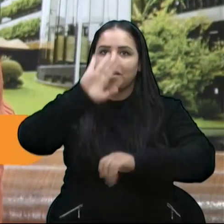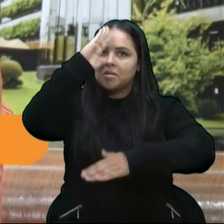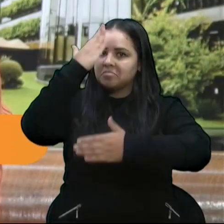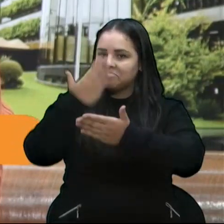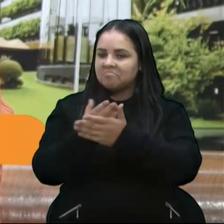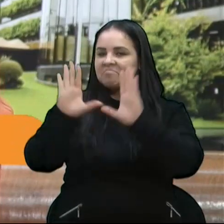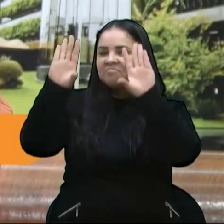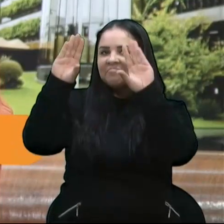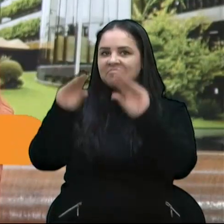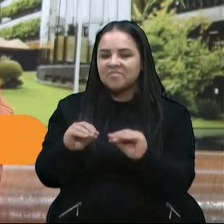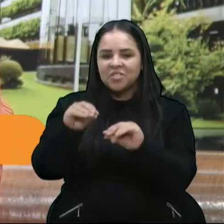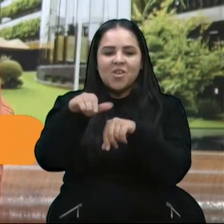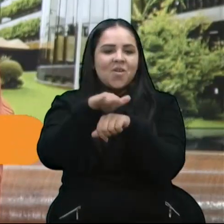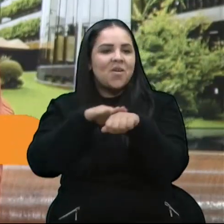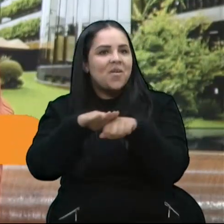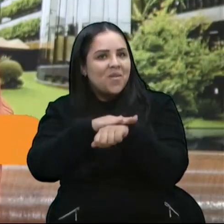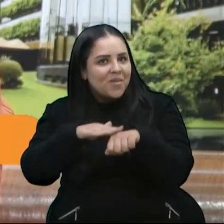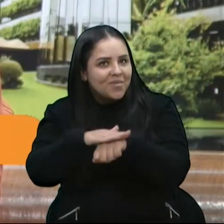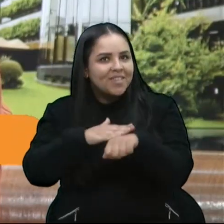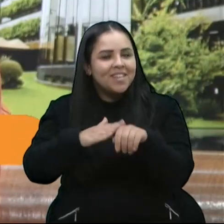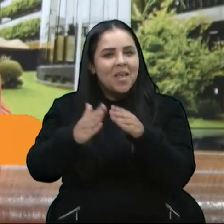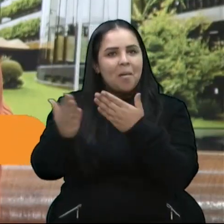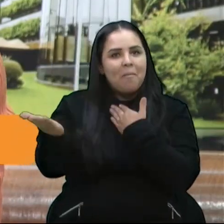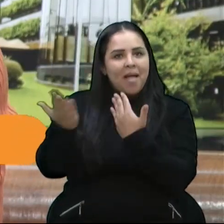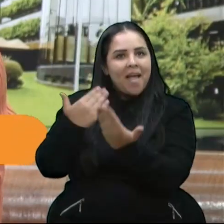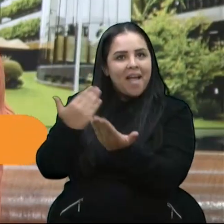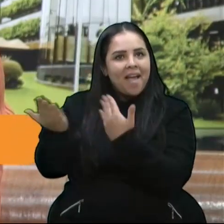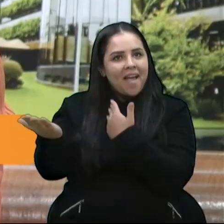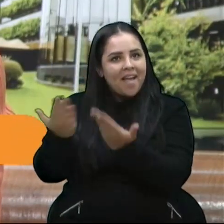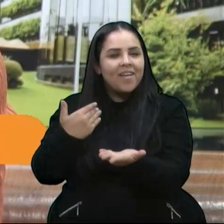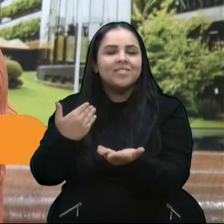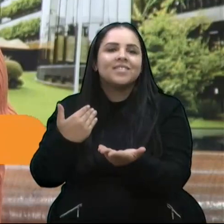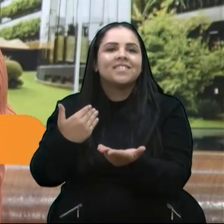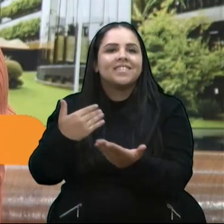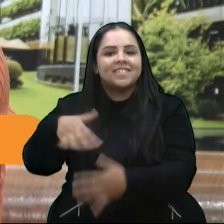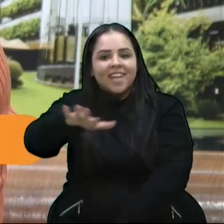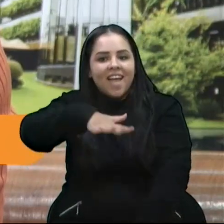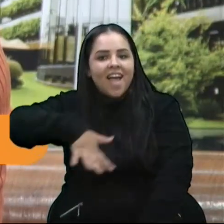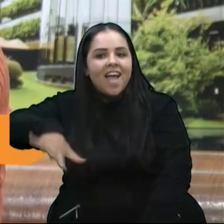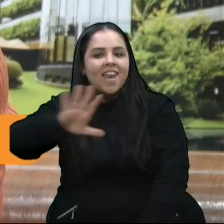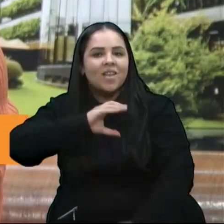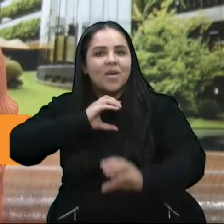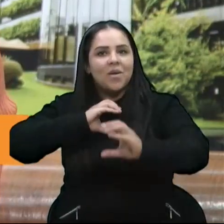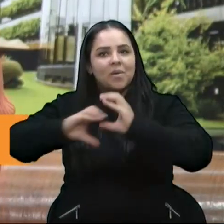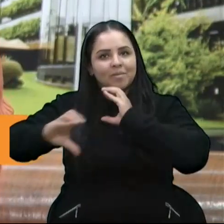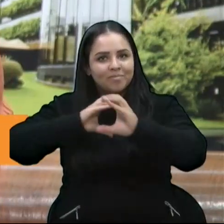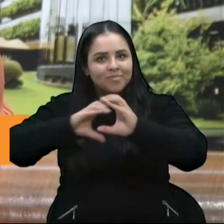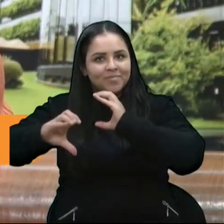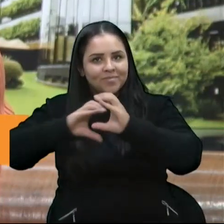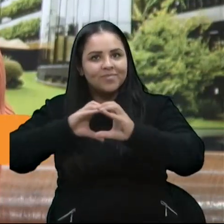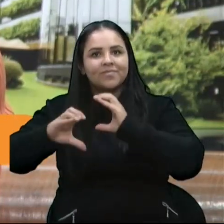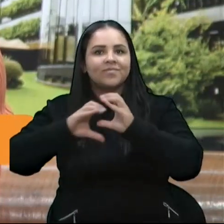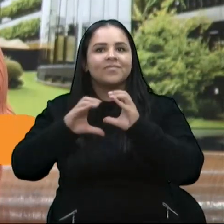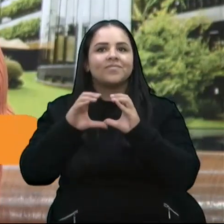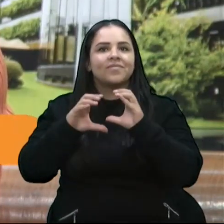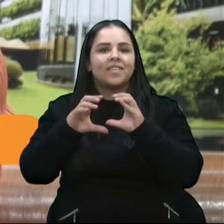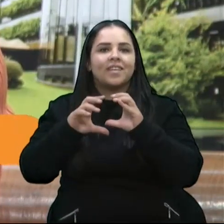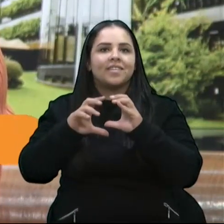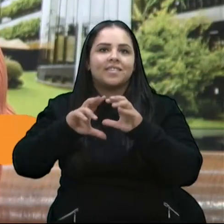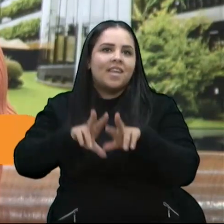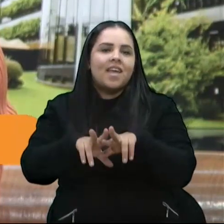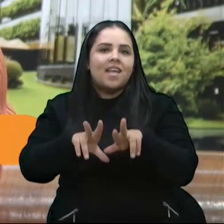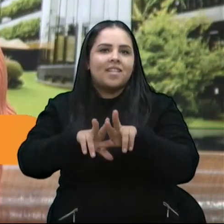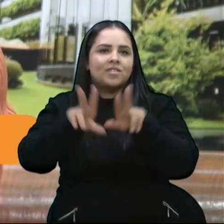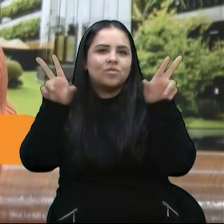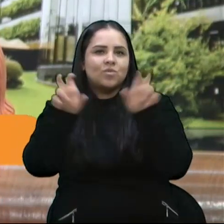noite de muita conversa, de muito bate-papo sobre a nossa área, né? A área da comunicação nesse contexto de